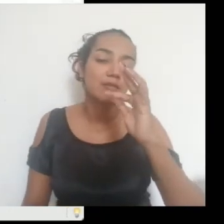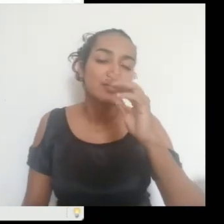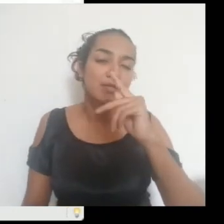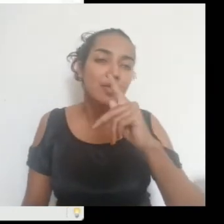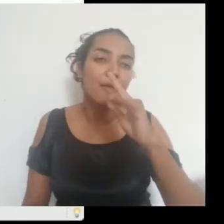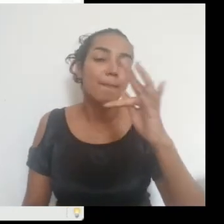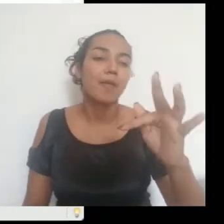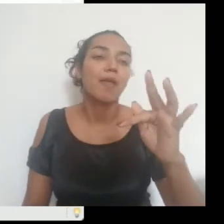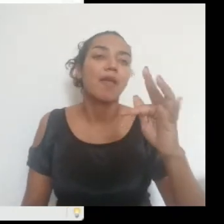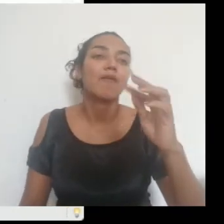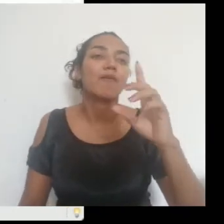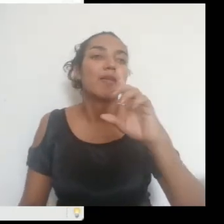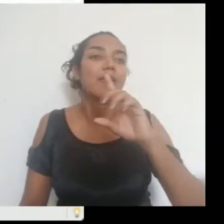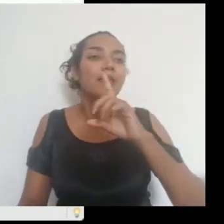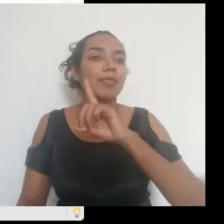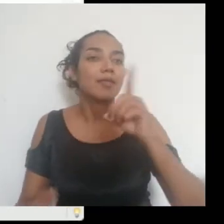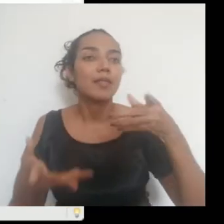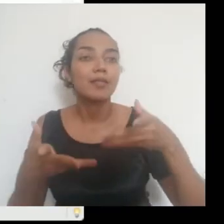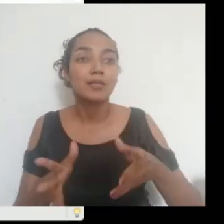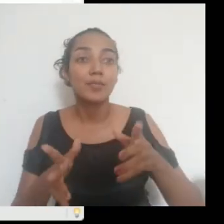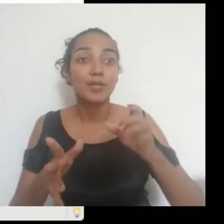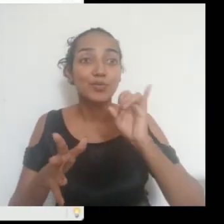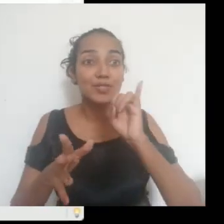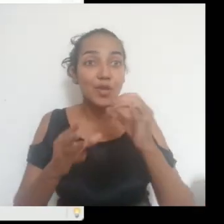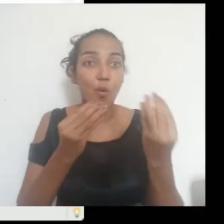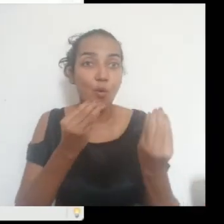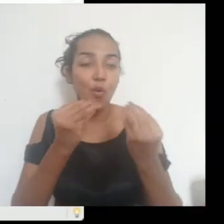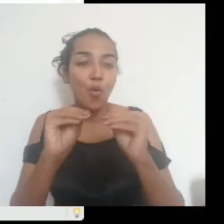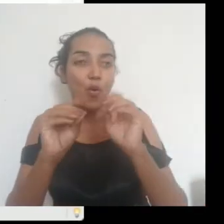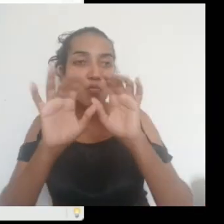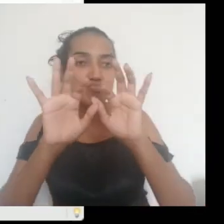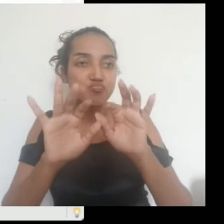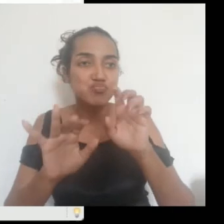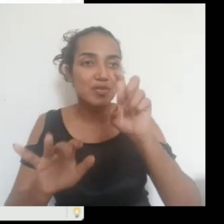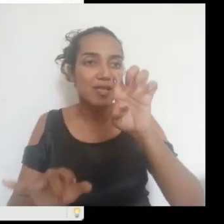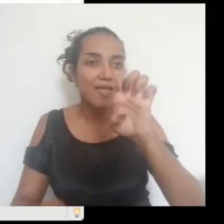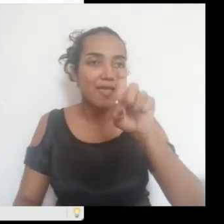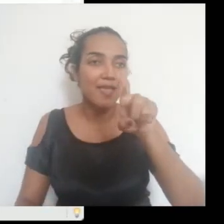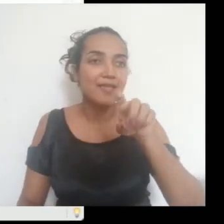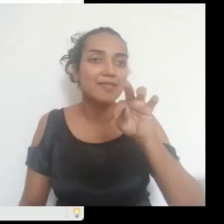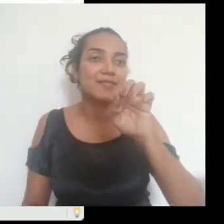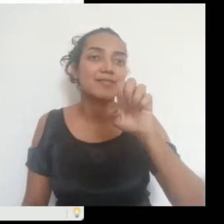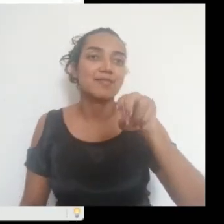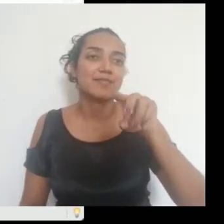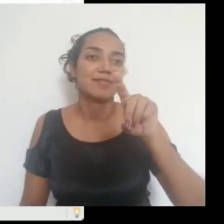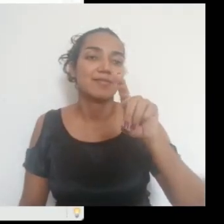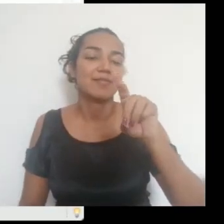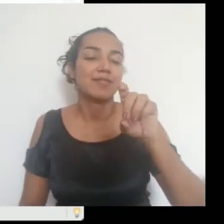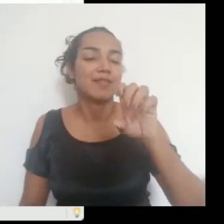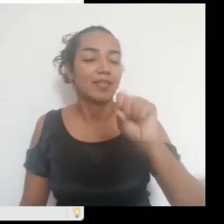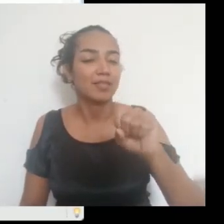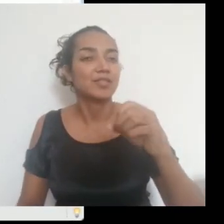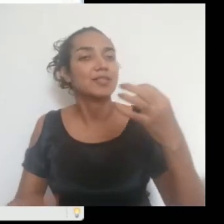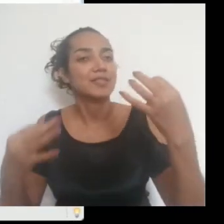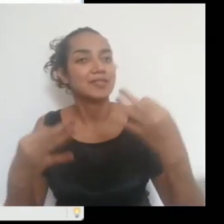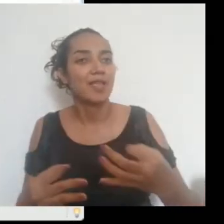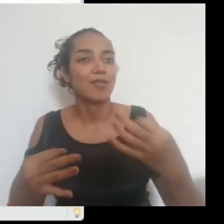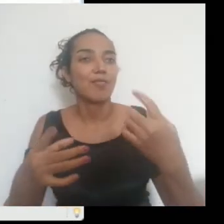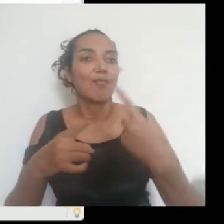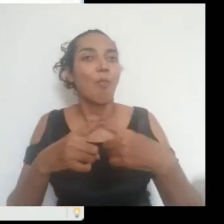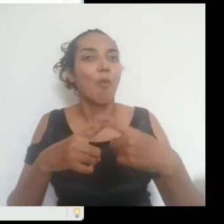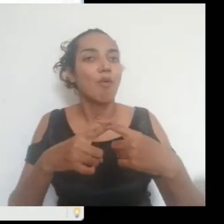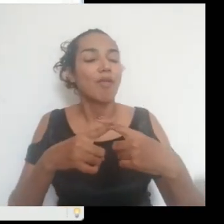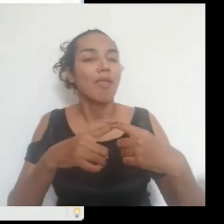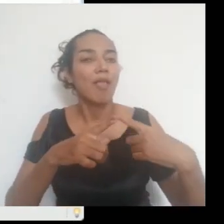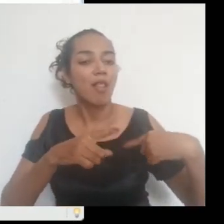coloco extends, ele herda os atributos e métodos de pessoa, e aqui eu passo a utilizá-los como se